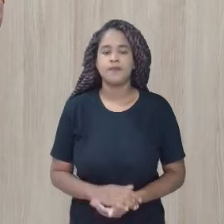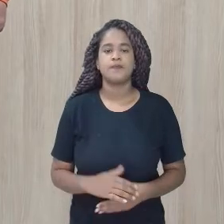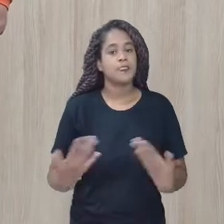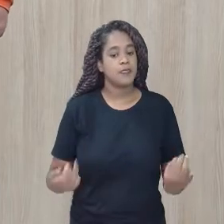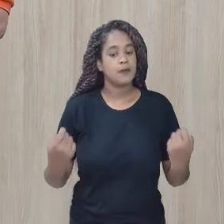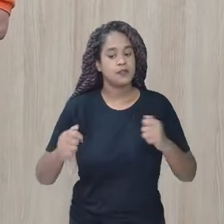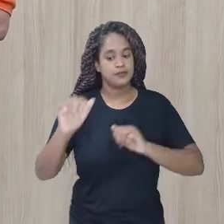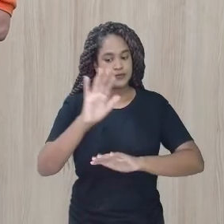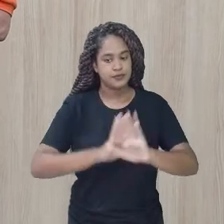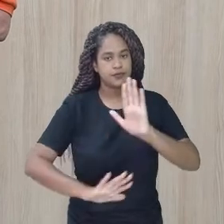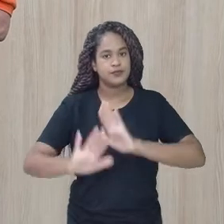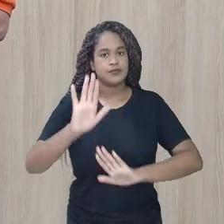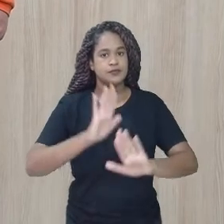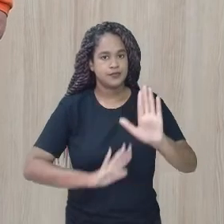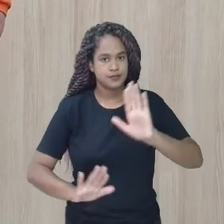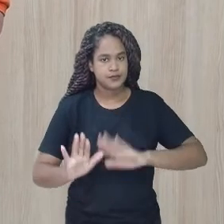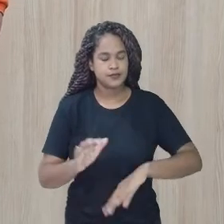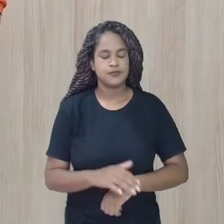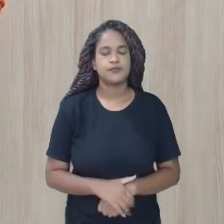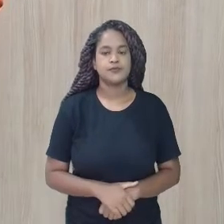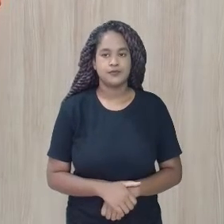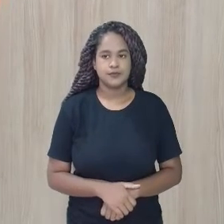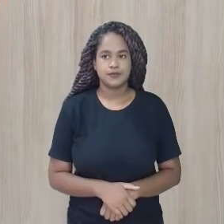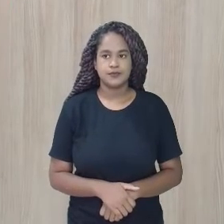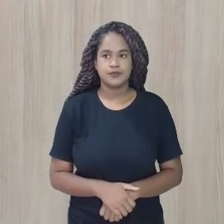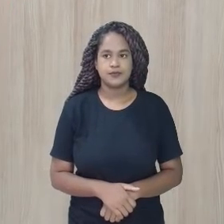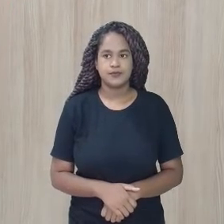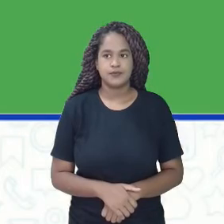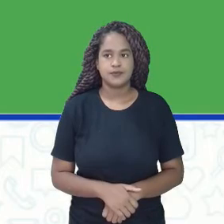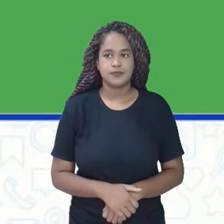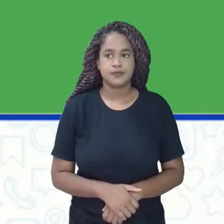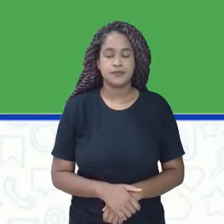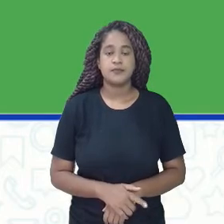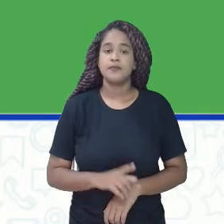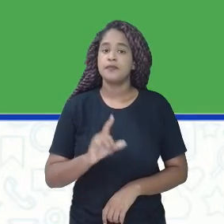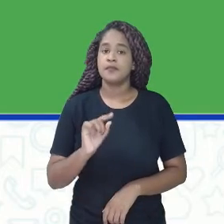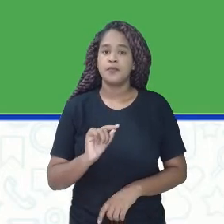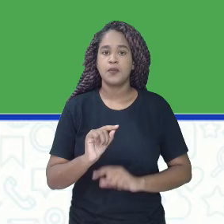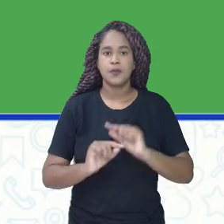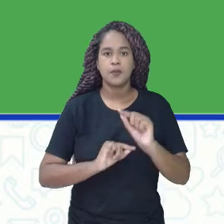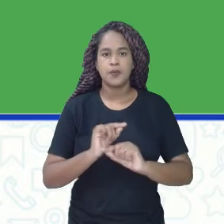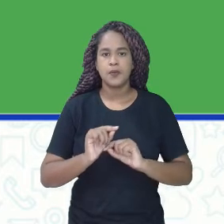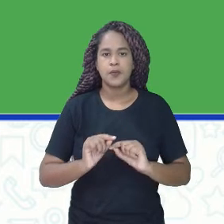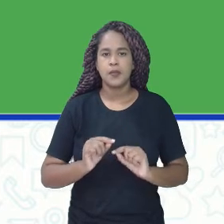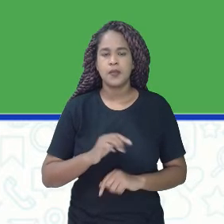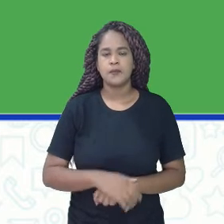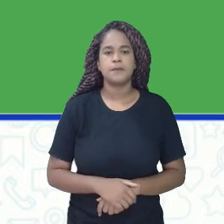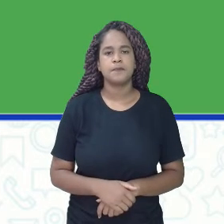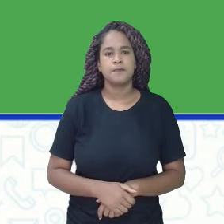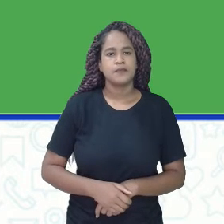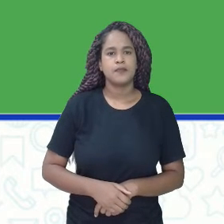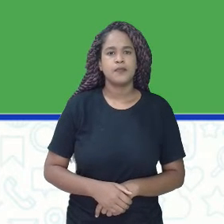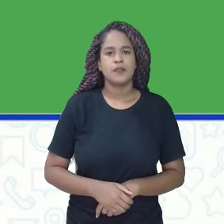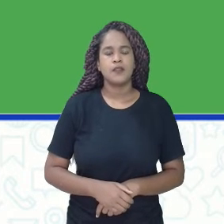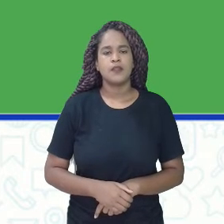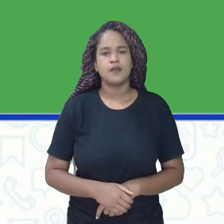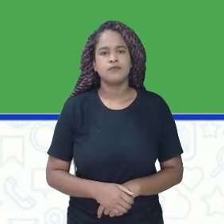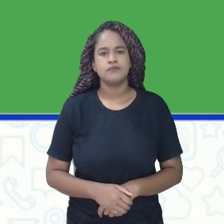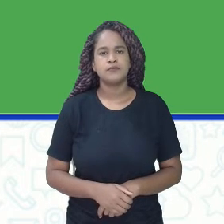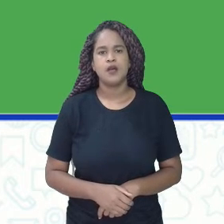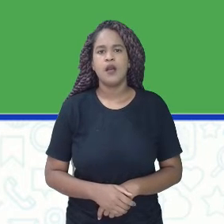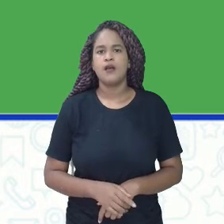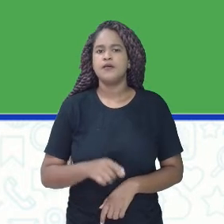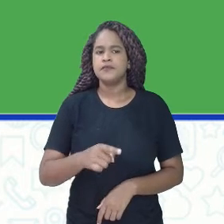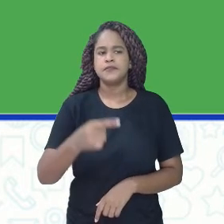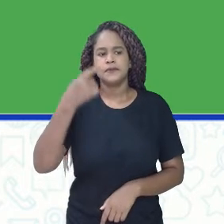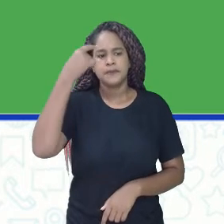muito cuidado com tudo isso, né, pessoal? É uma ideia formada antecipadamente e que não tem